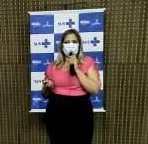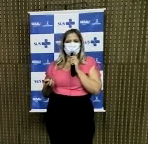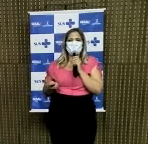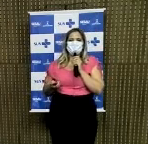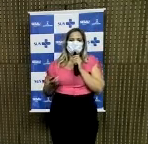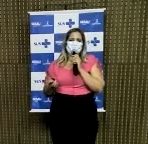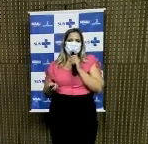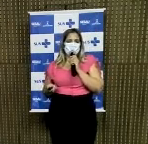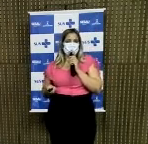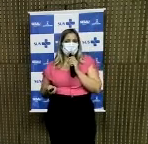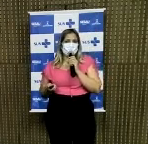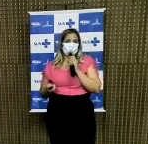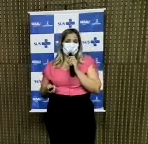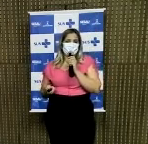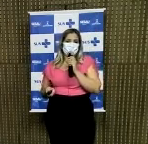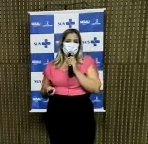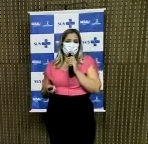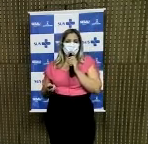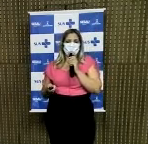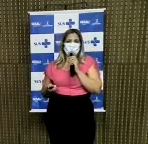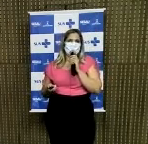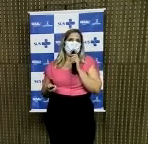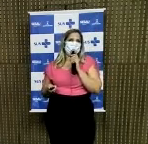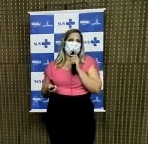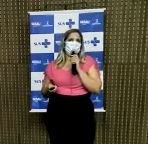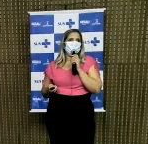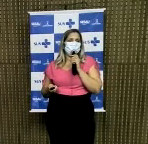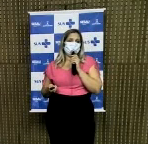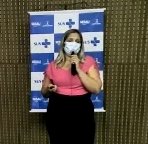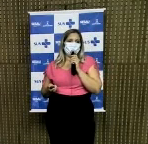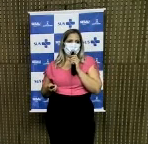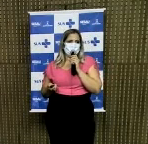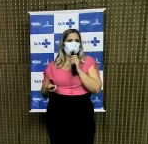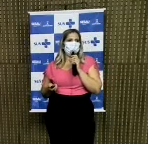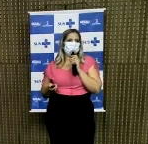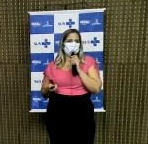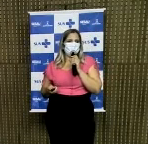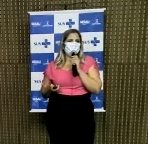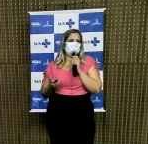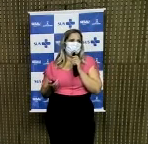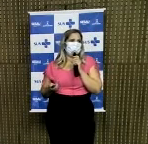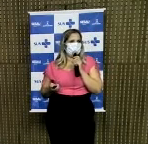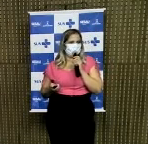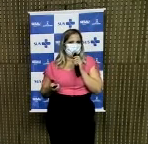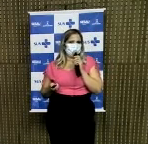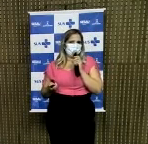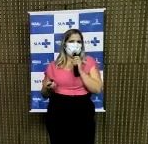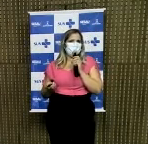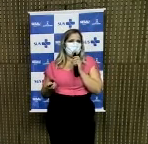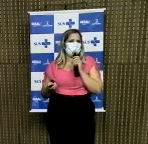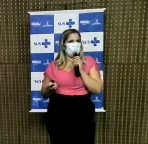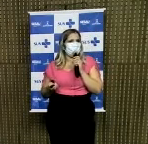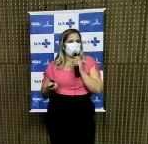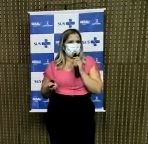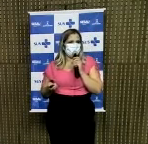a gente conseguiu, né, agora nós vamos montar esse grupo de gestante, fazer esse fortalecimento de vínculo